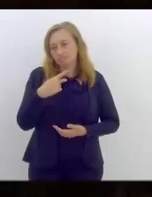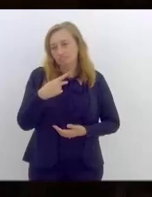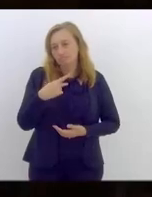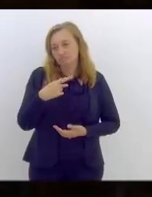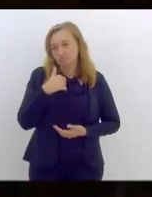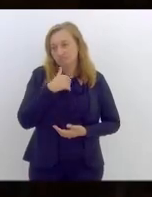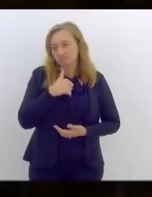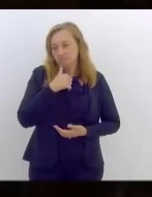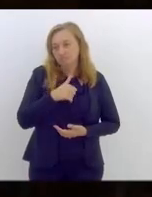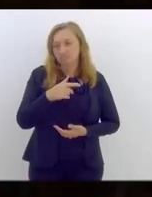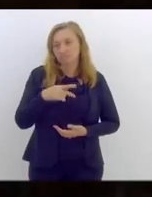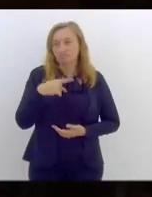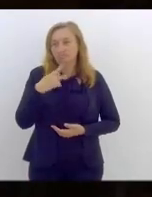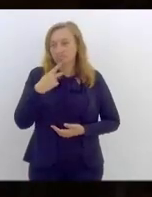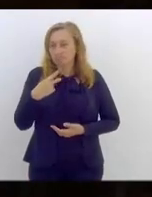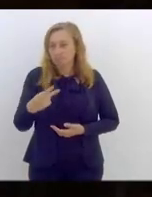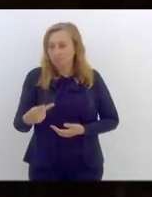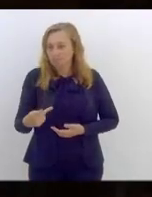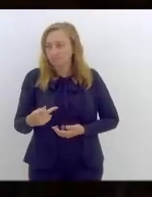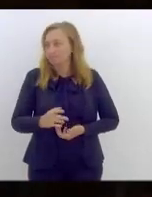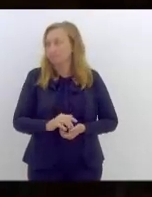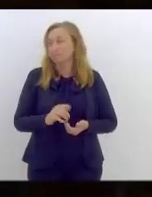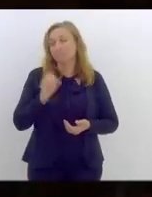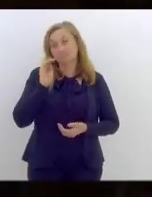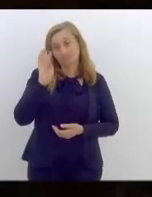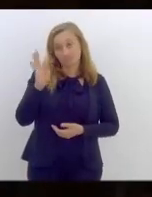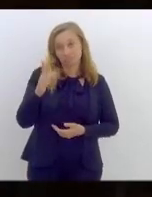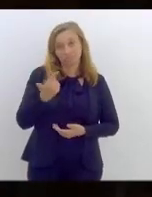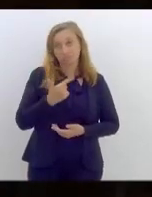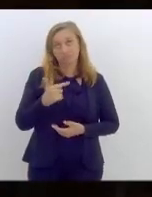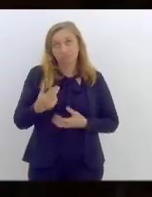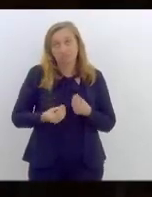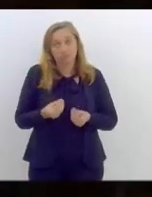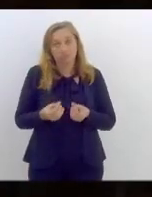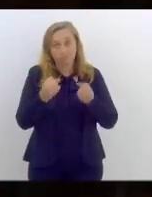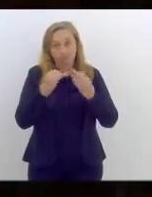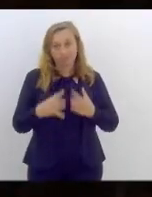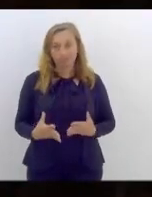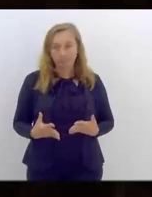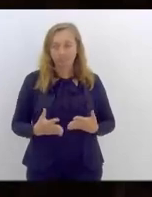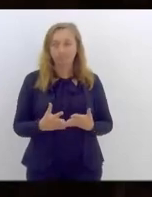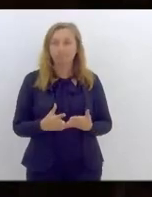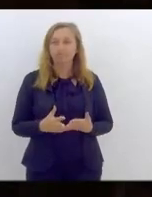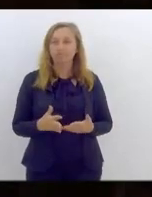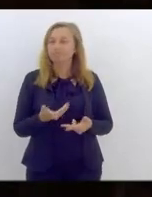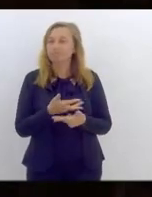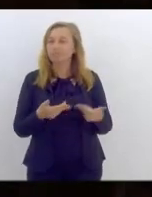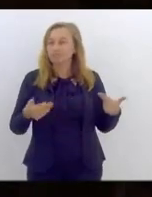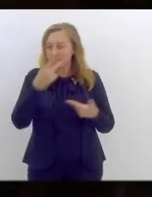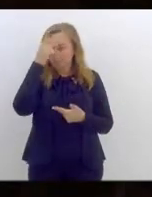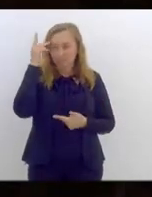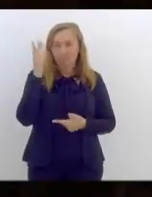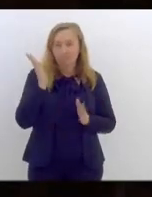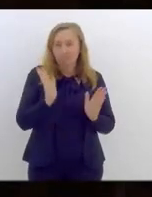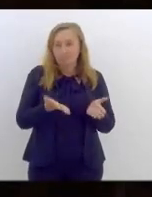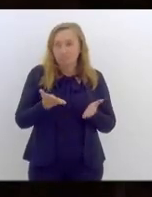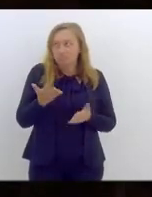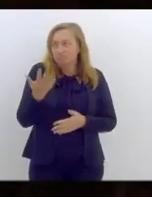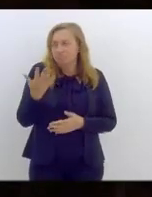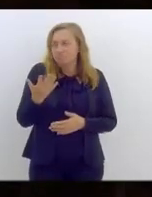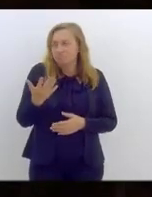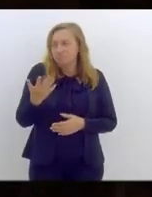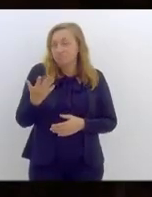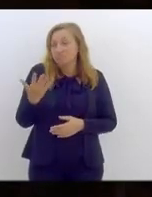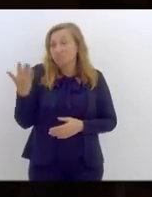aquário, Inhação com Inhação, imagina, né? Não dá nem para explicar. E de estar vendo tanta gente hoje que eu não via desde